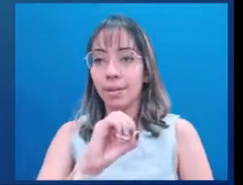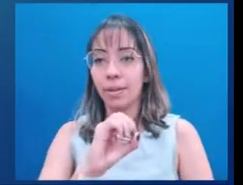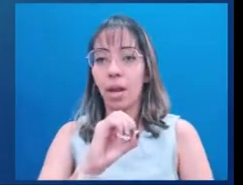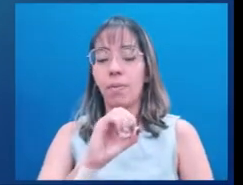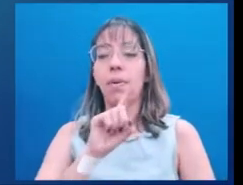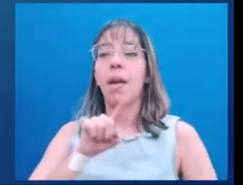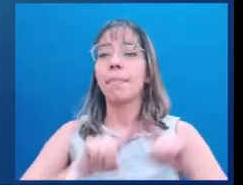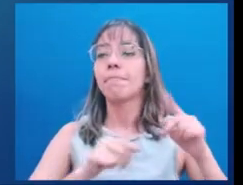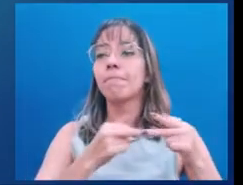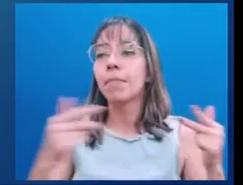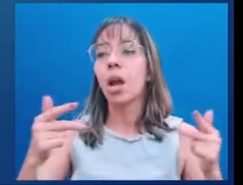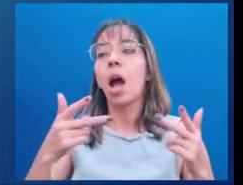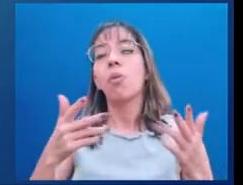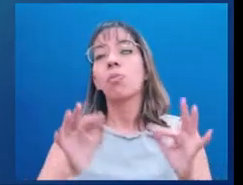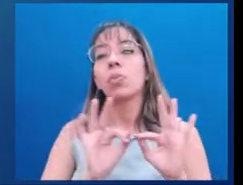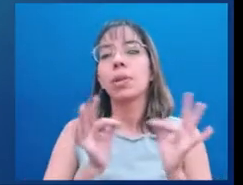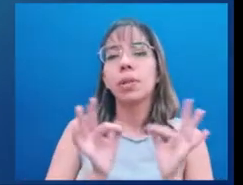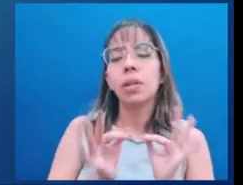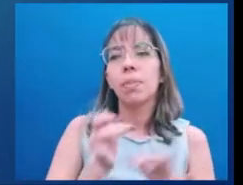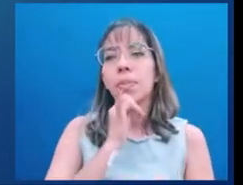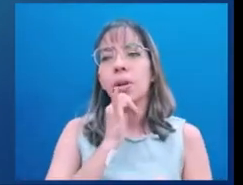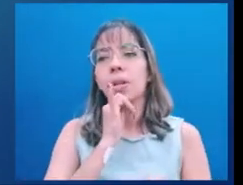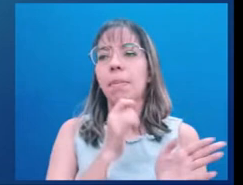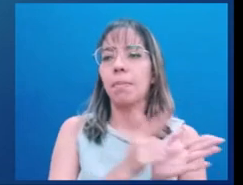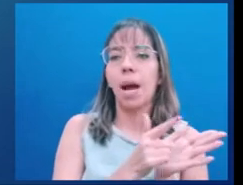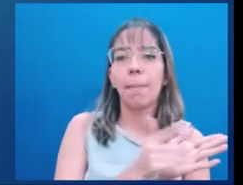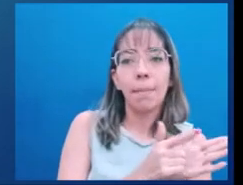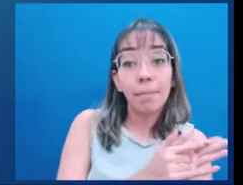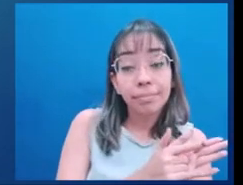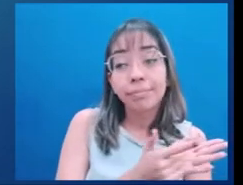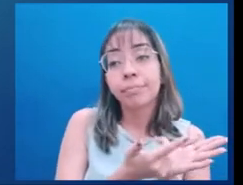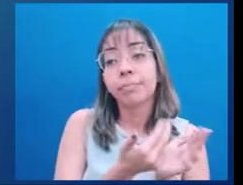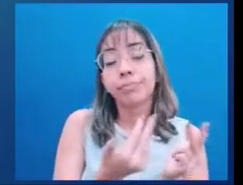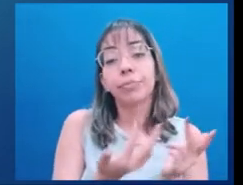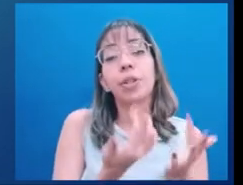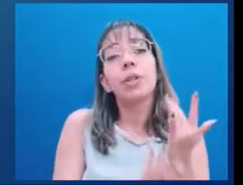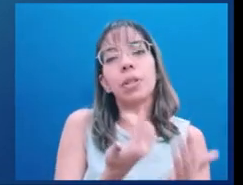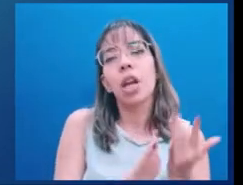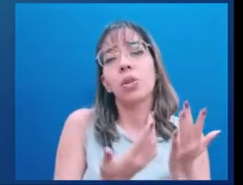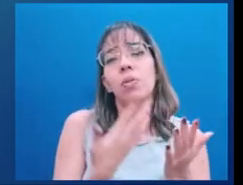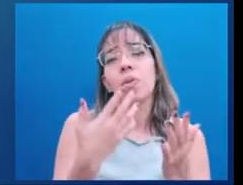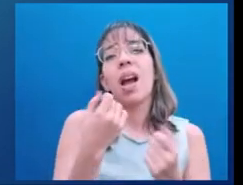do representado pelo material combustível comum, tá? Se a gente pensar em papel, e por exemplo, tá?